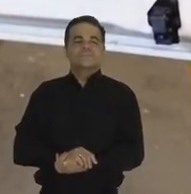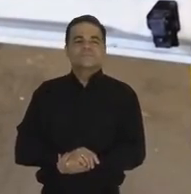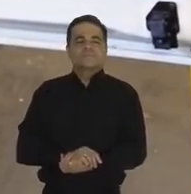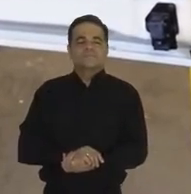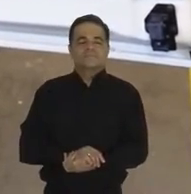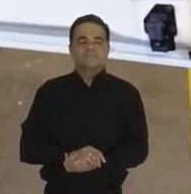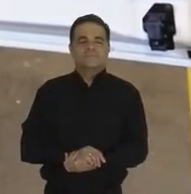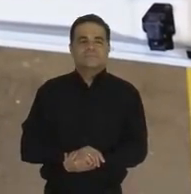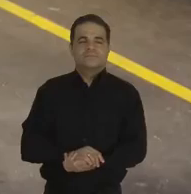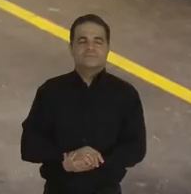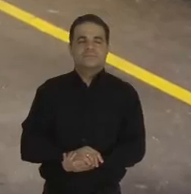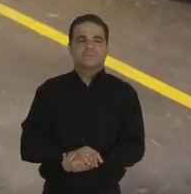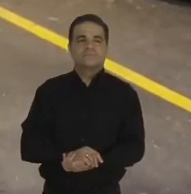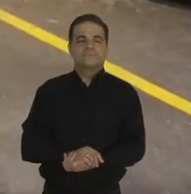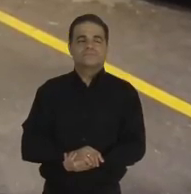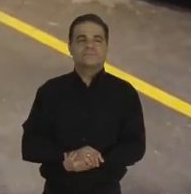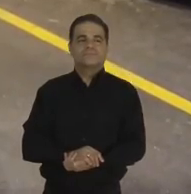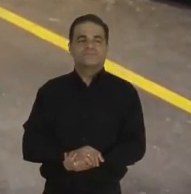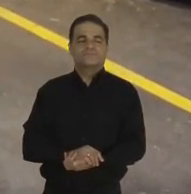Hoje